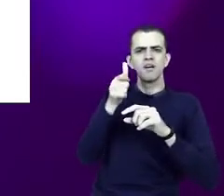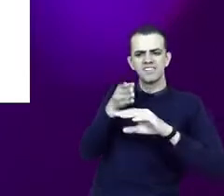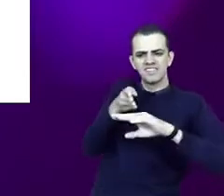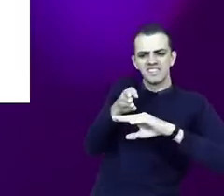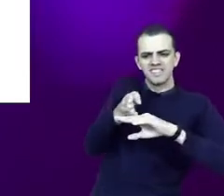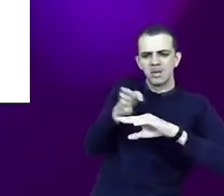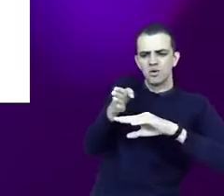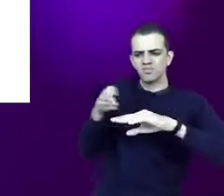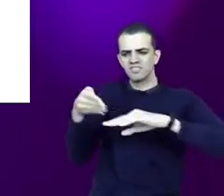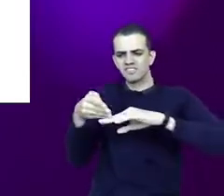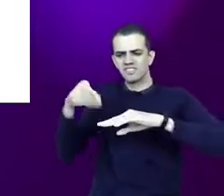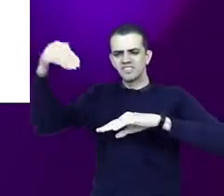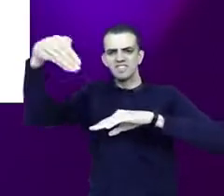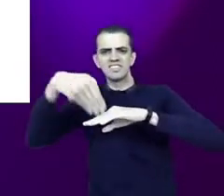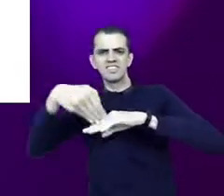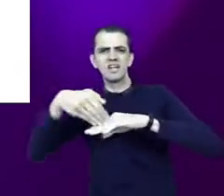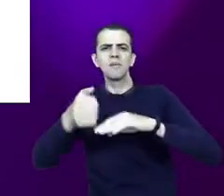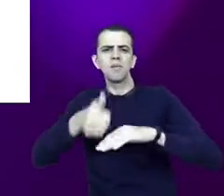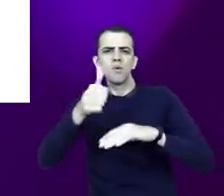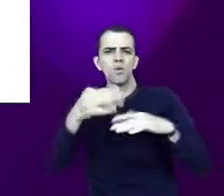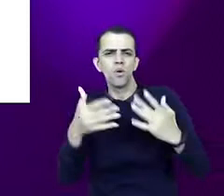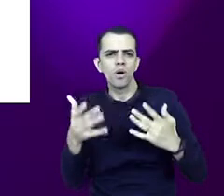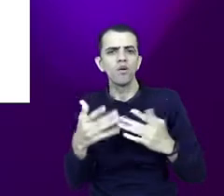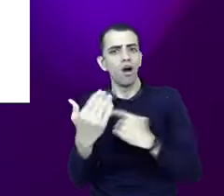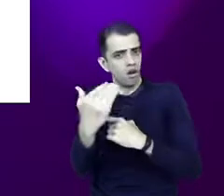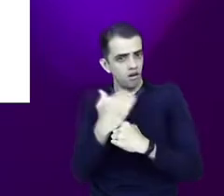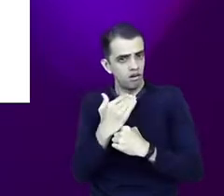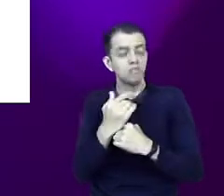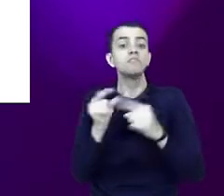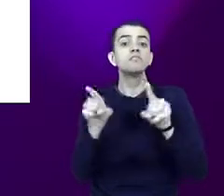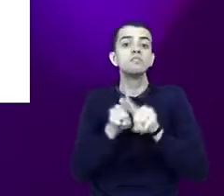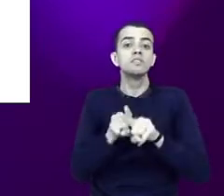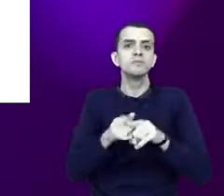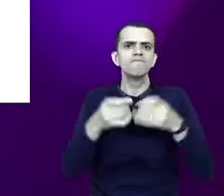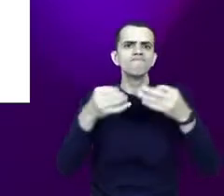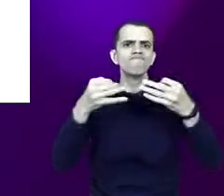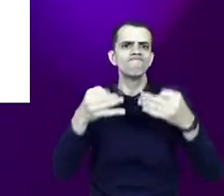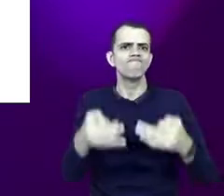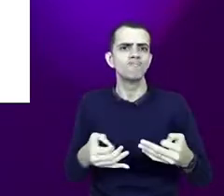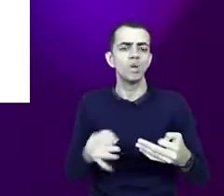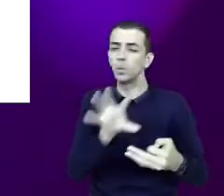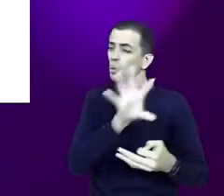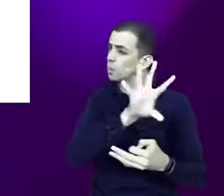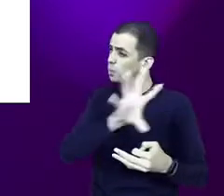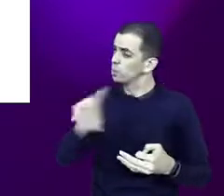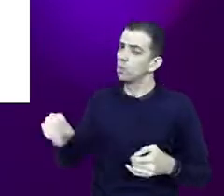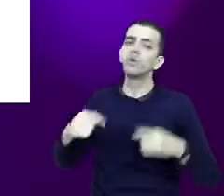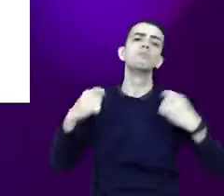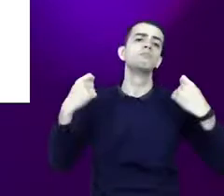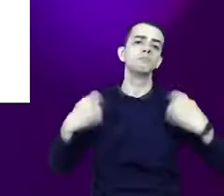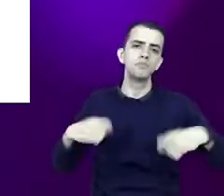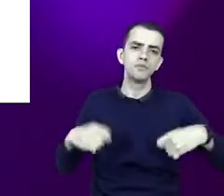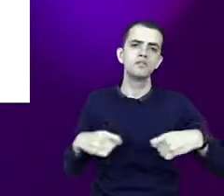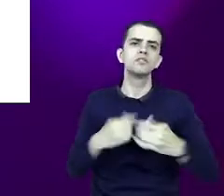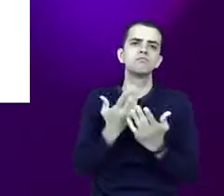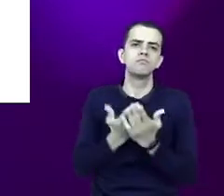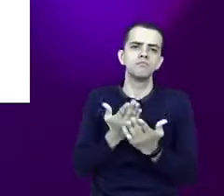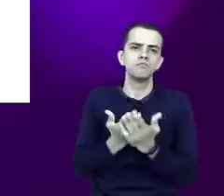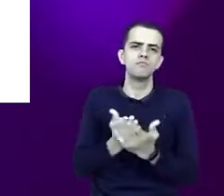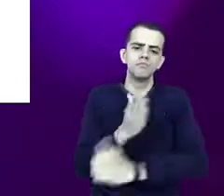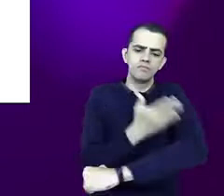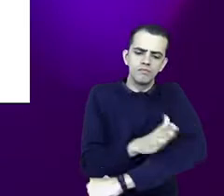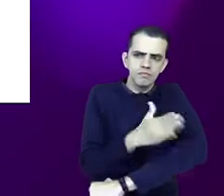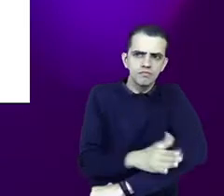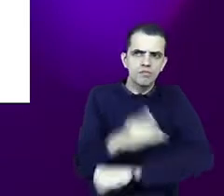nessa disciplina, essa precisão de disciplina, de todo caso tem que ser totalmente